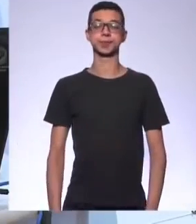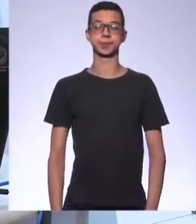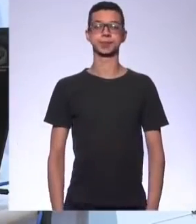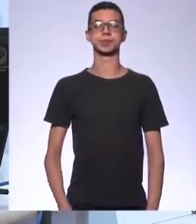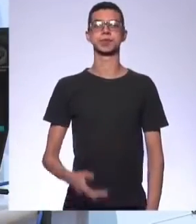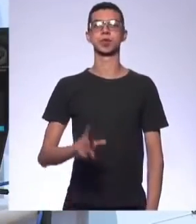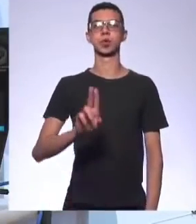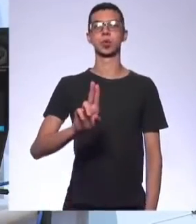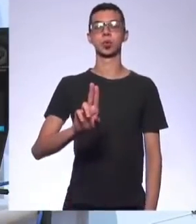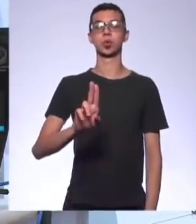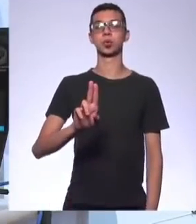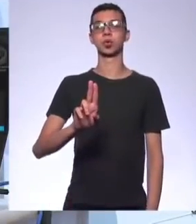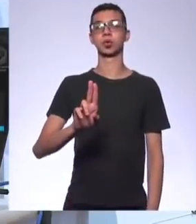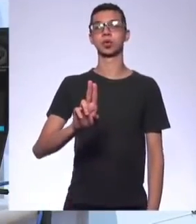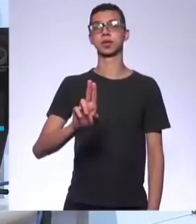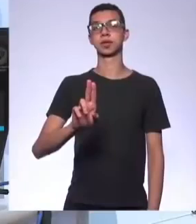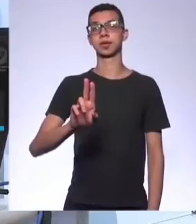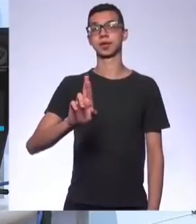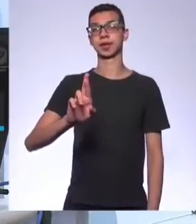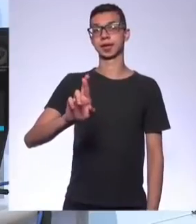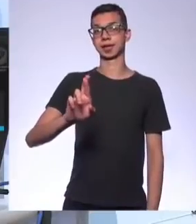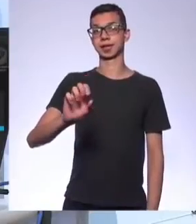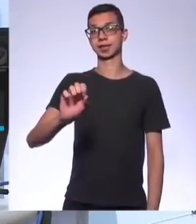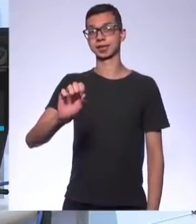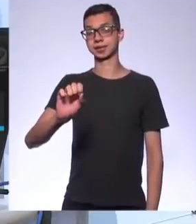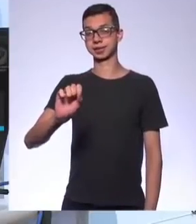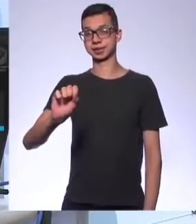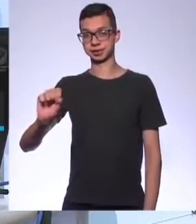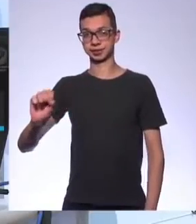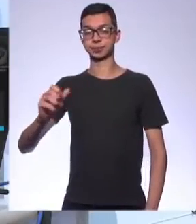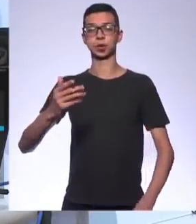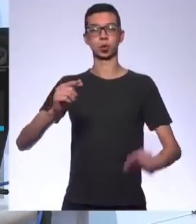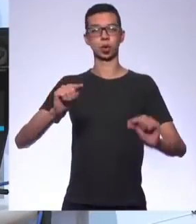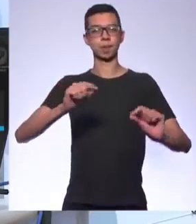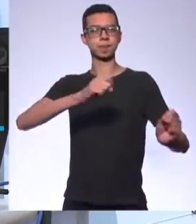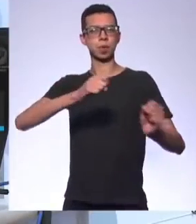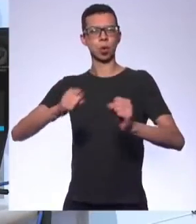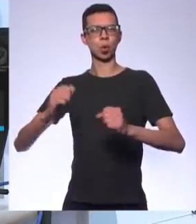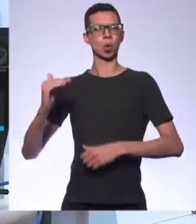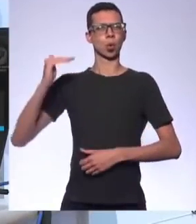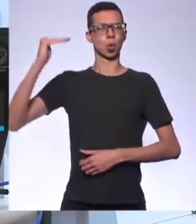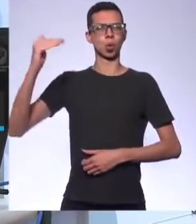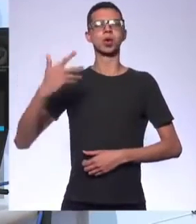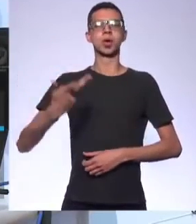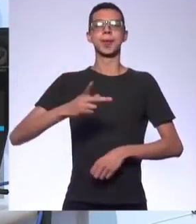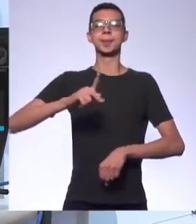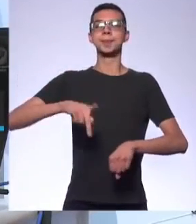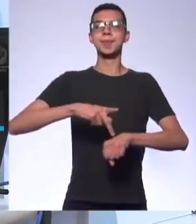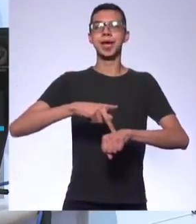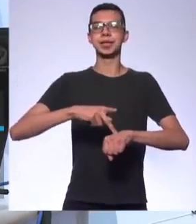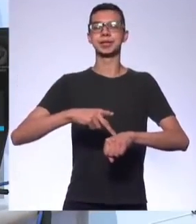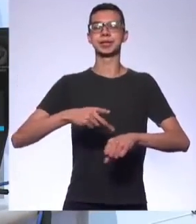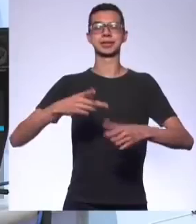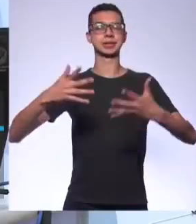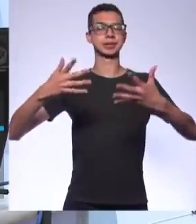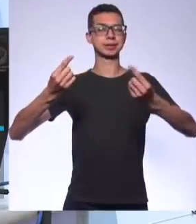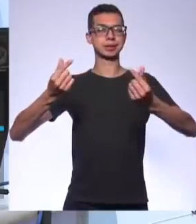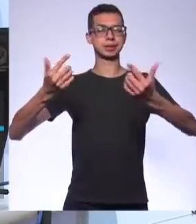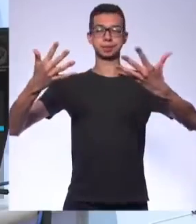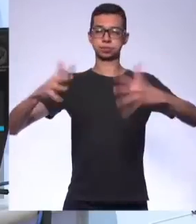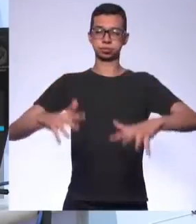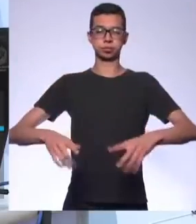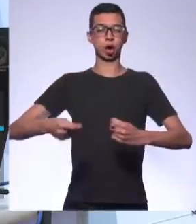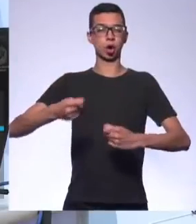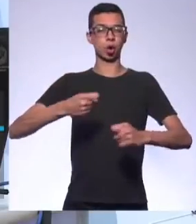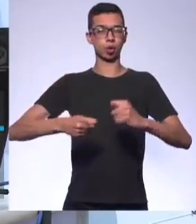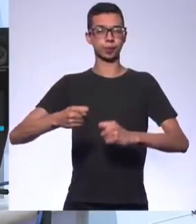Soviética se impõe como uma grande potência, aqueles países que estavam amargando uma crise econômica, como a Itália e a Alemanha,